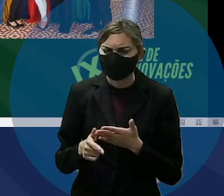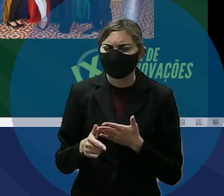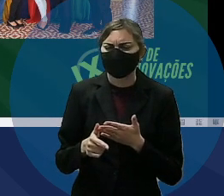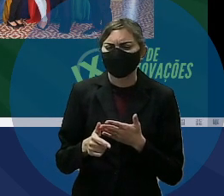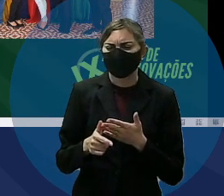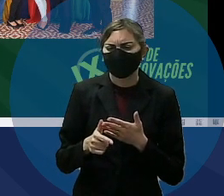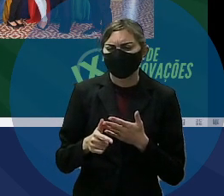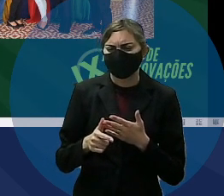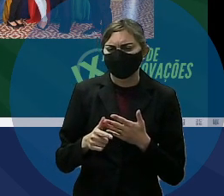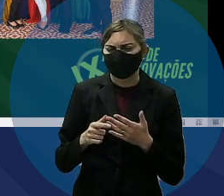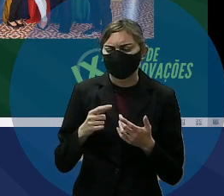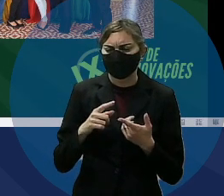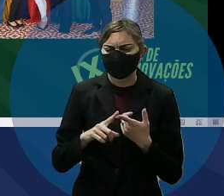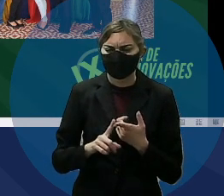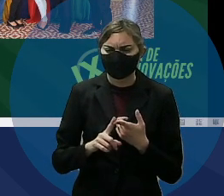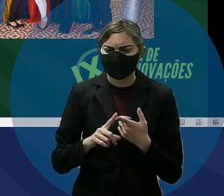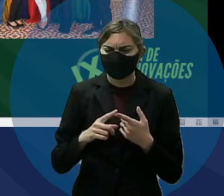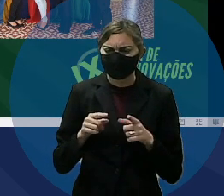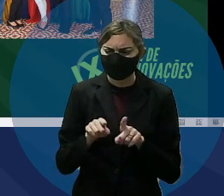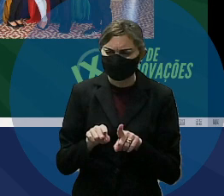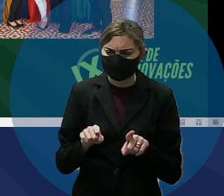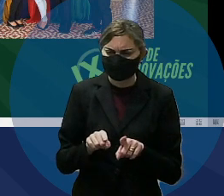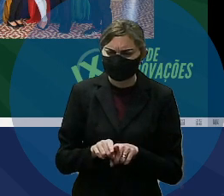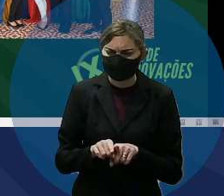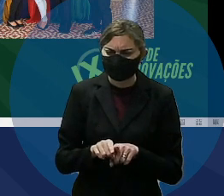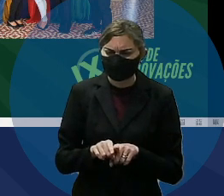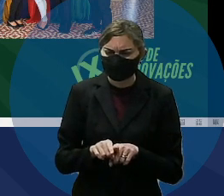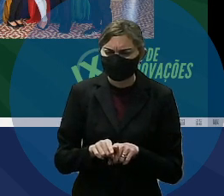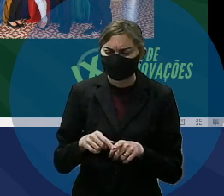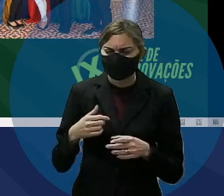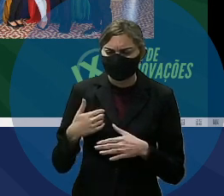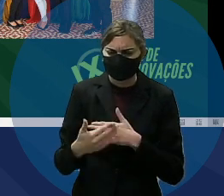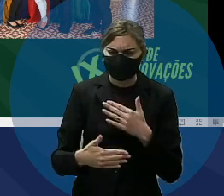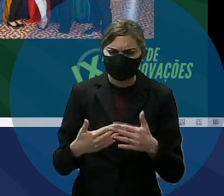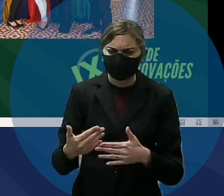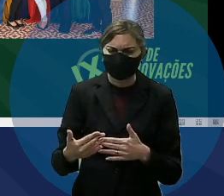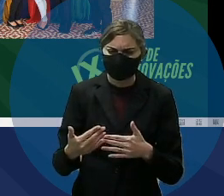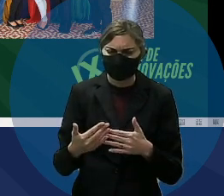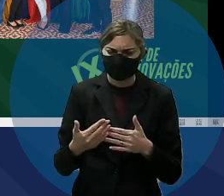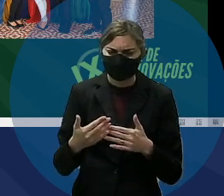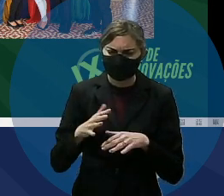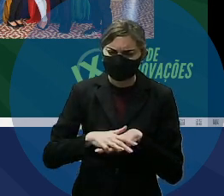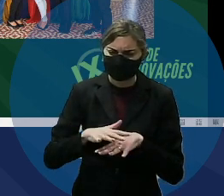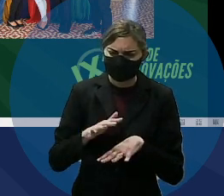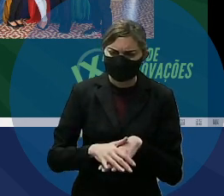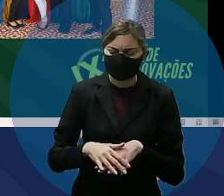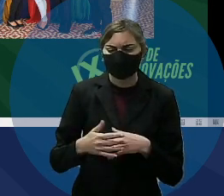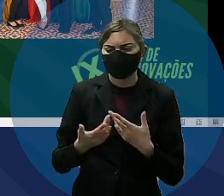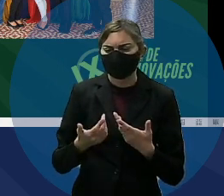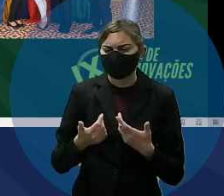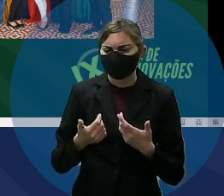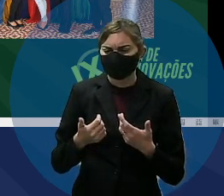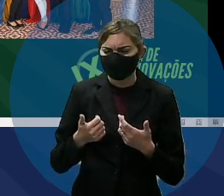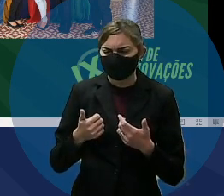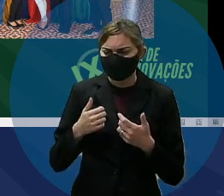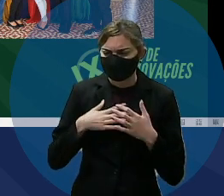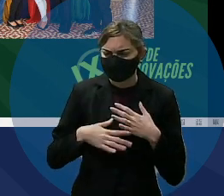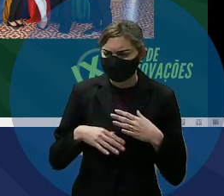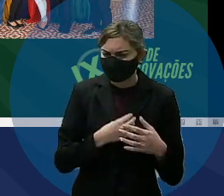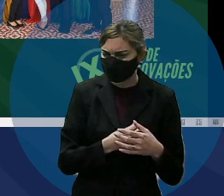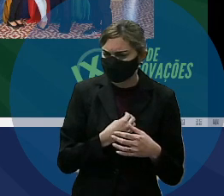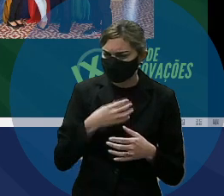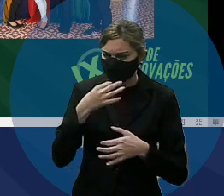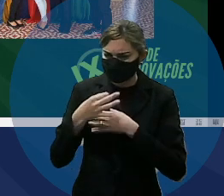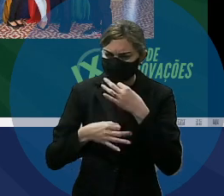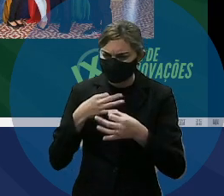outros professores. E eles acabam vendo que a matemática, além de se relacionar com tudo na sua vida, no seu cotidiano,